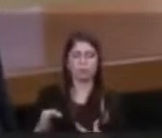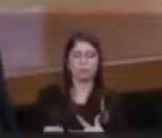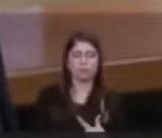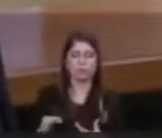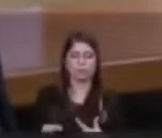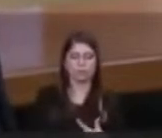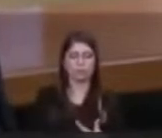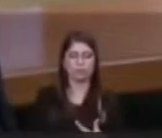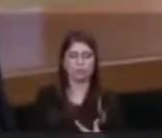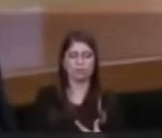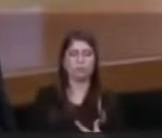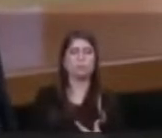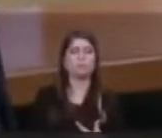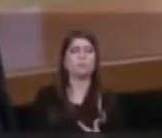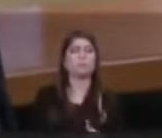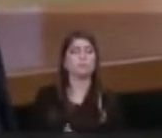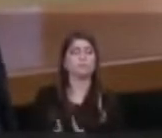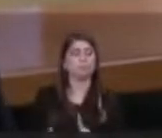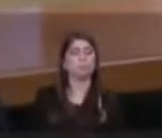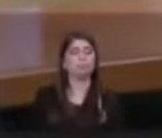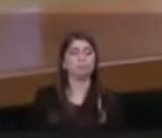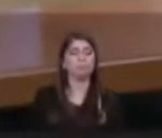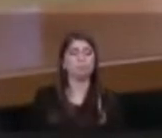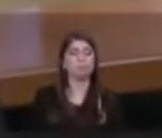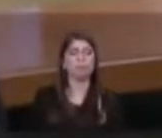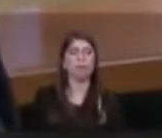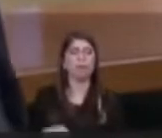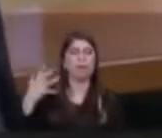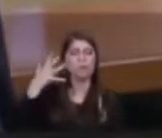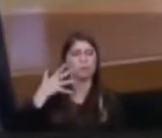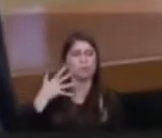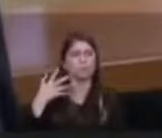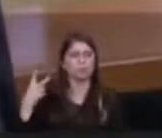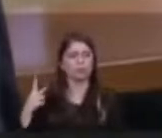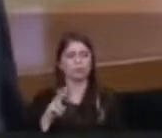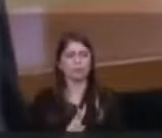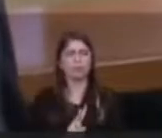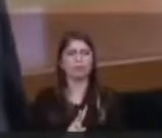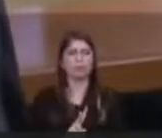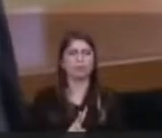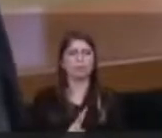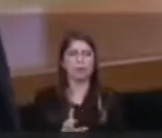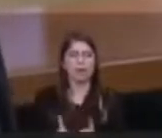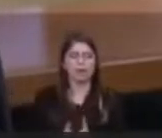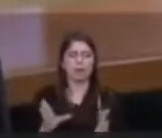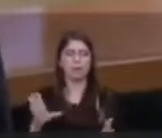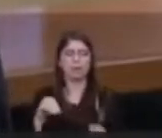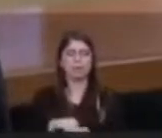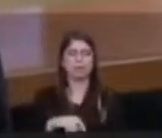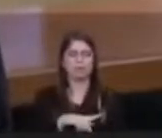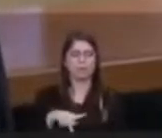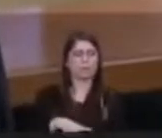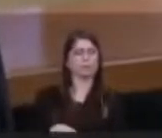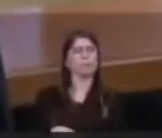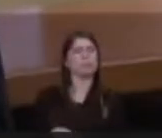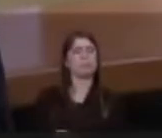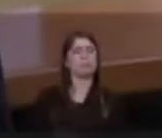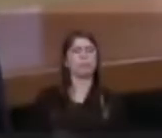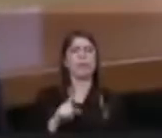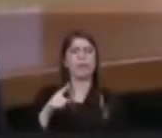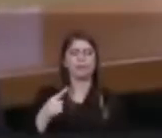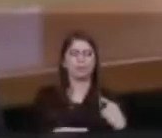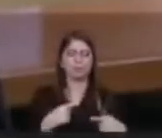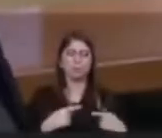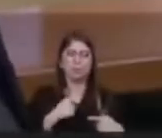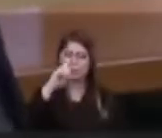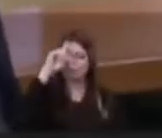Judiciário e mais do que isso. São falas em defesa do Estado Democrático de Direito. A discussão